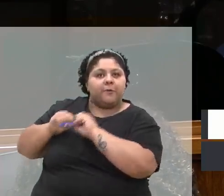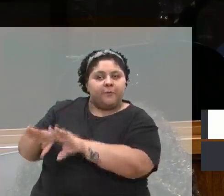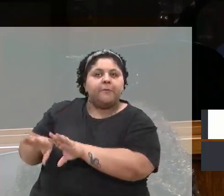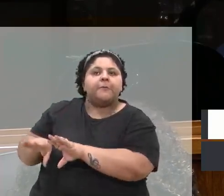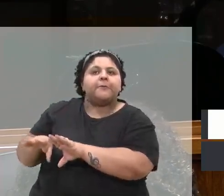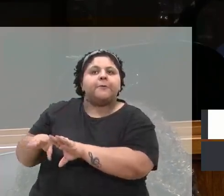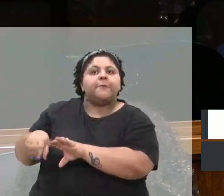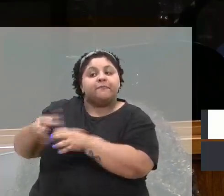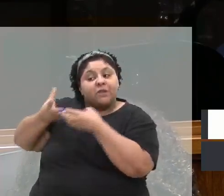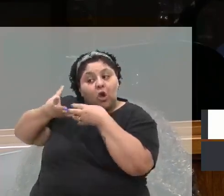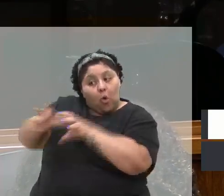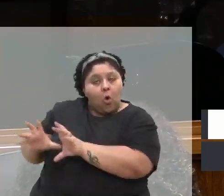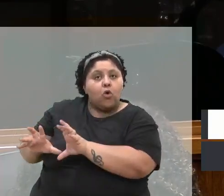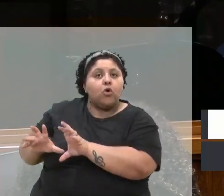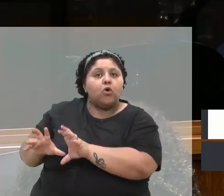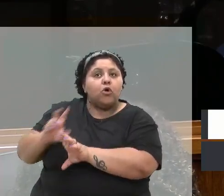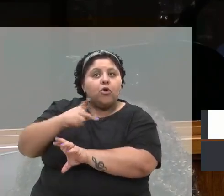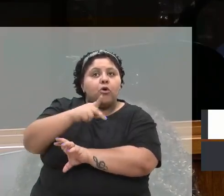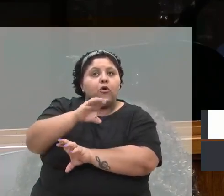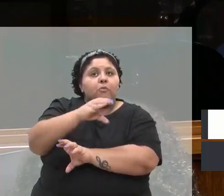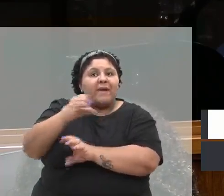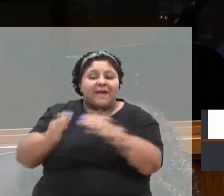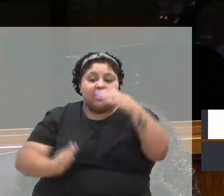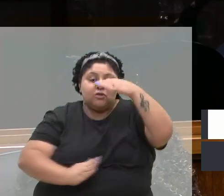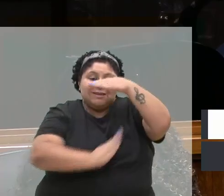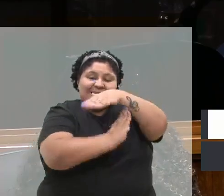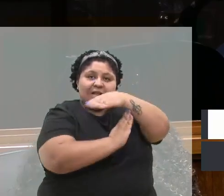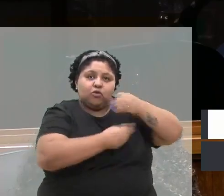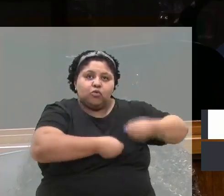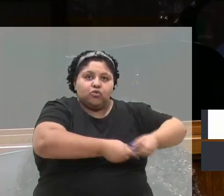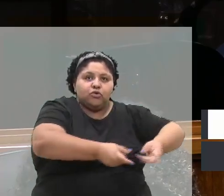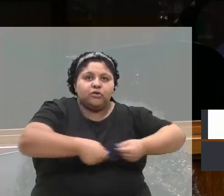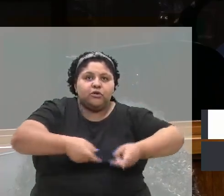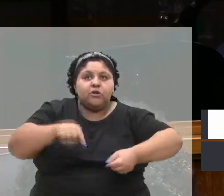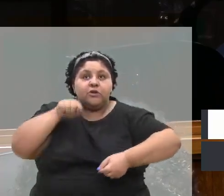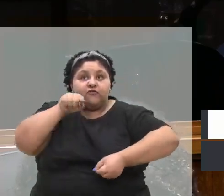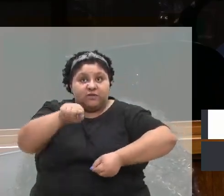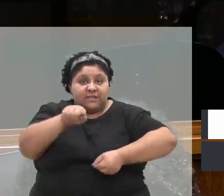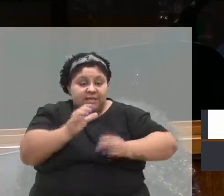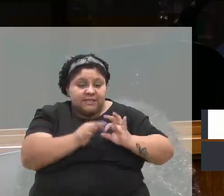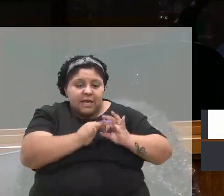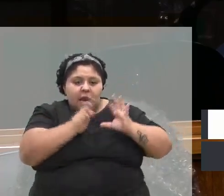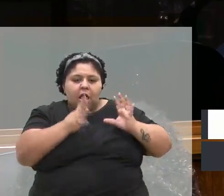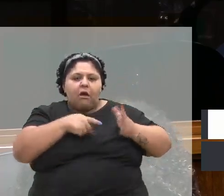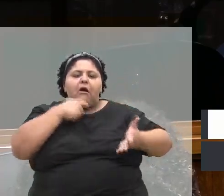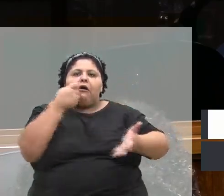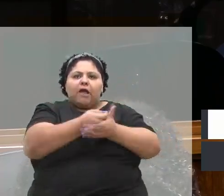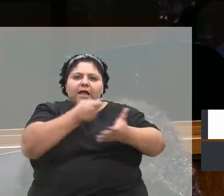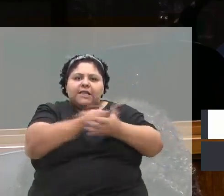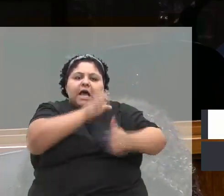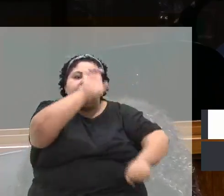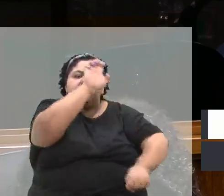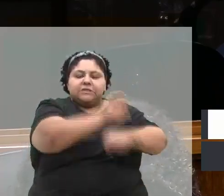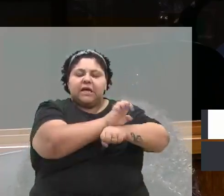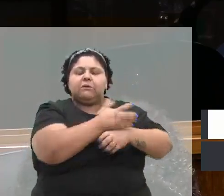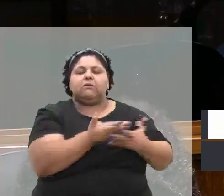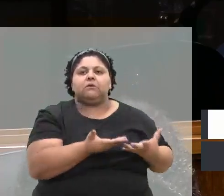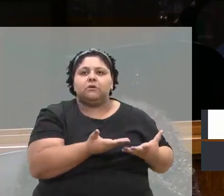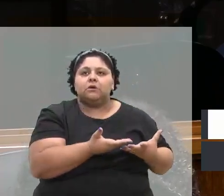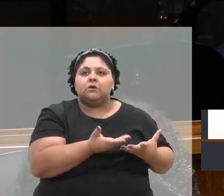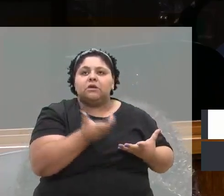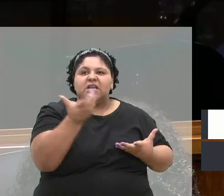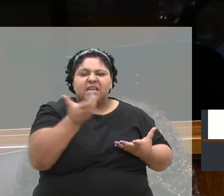Somos contra a PEC do teto de gastos, que vocês liberais, que atacam o Estado, aliás,